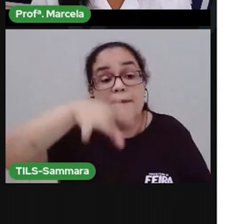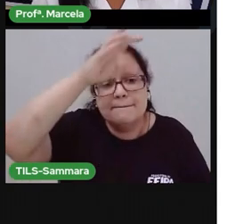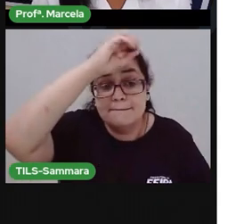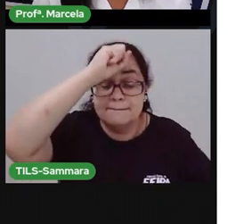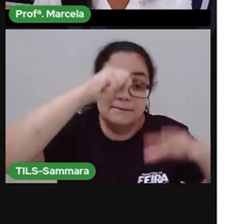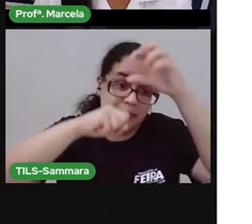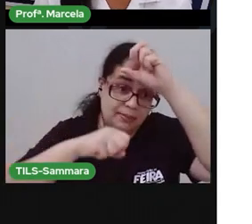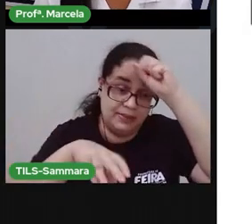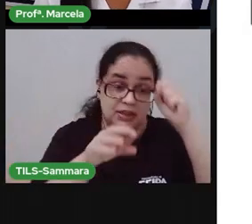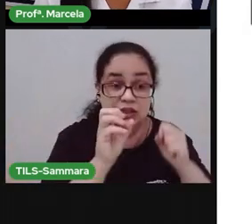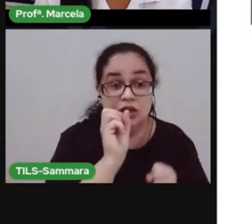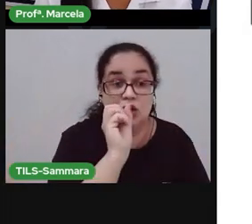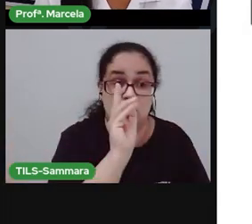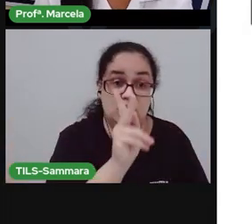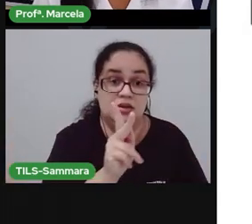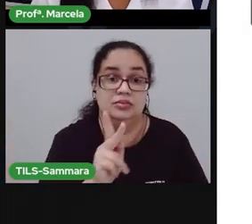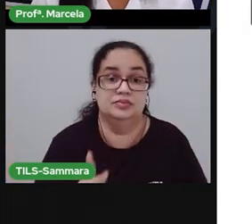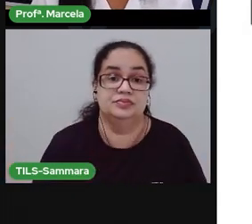bom?